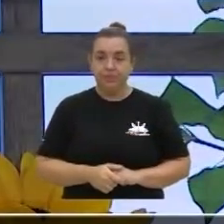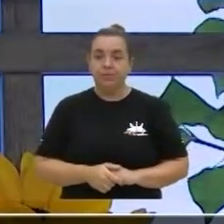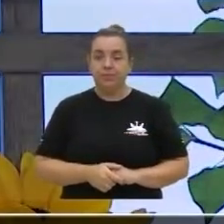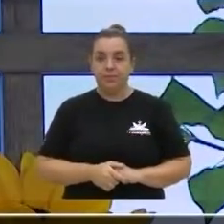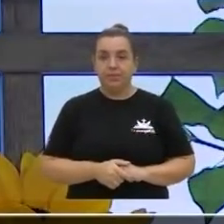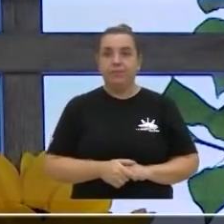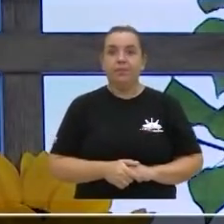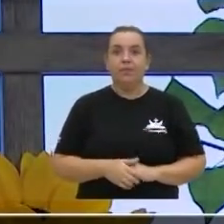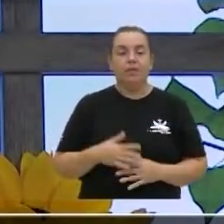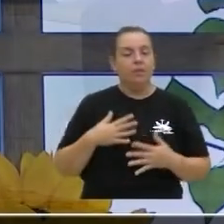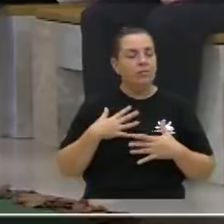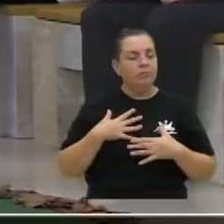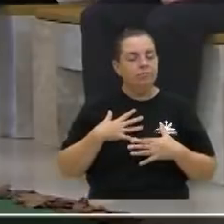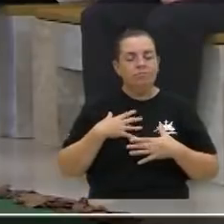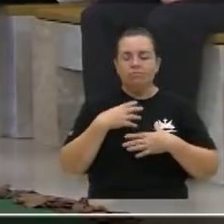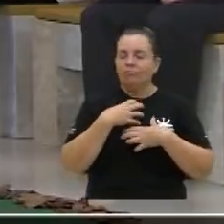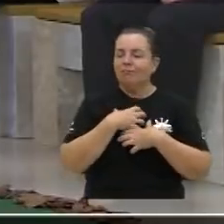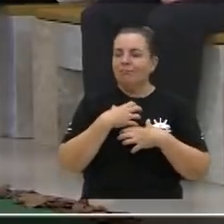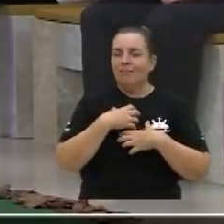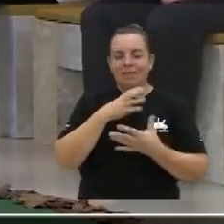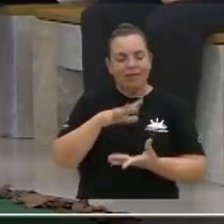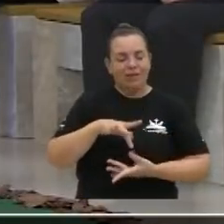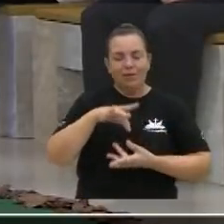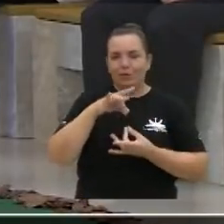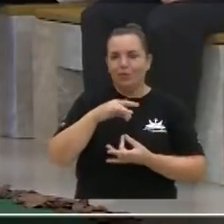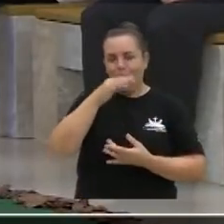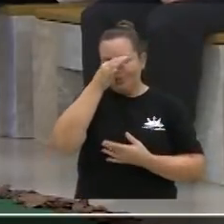Que espiritualidade forte!